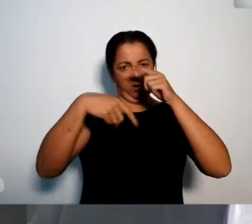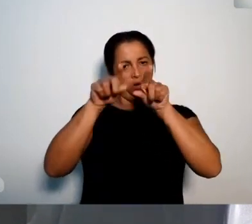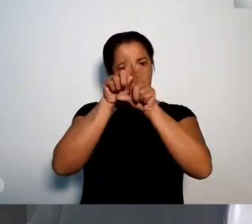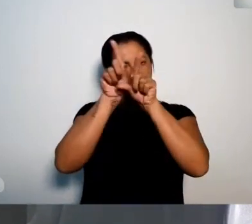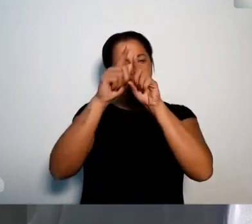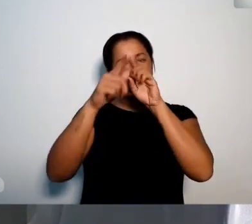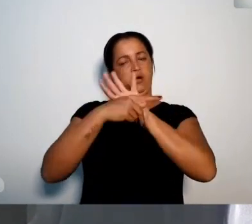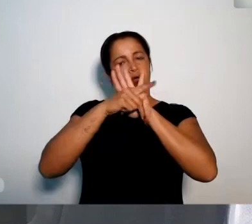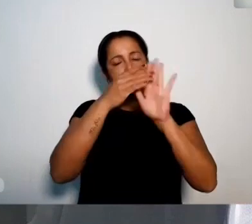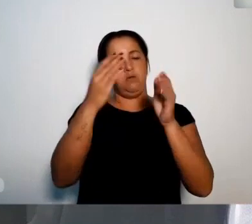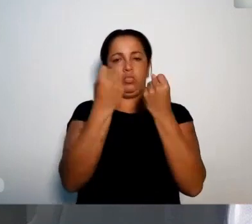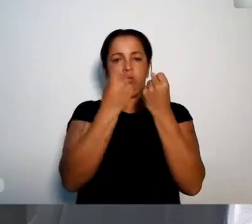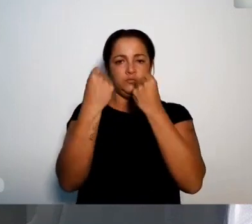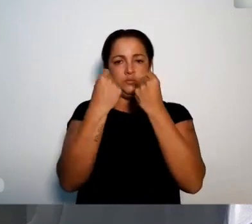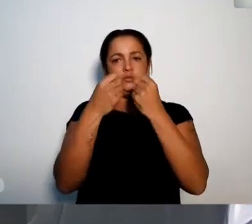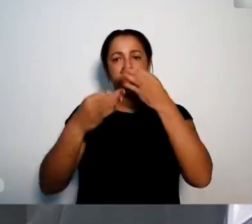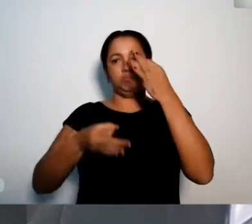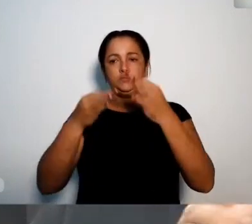do município.